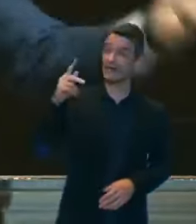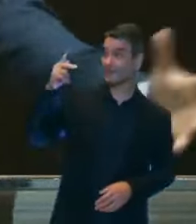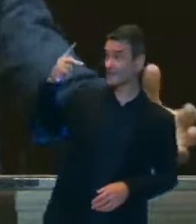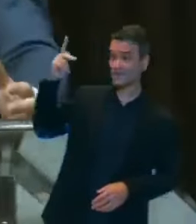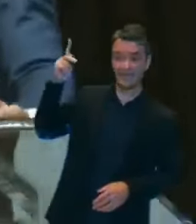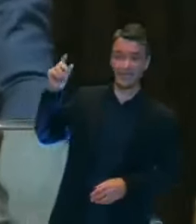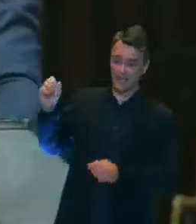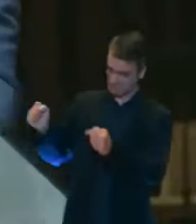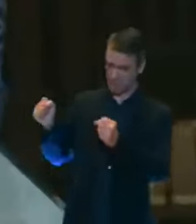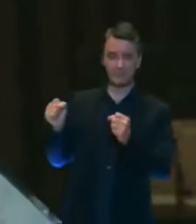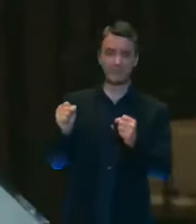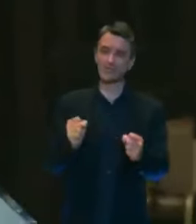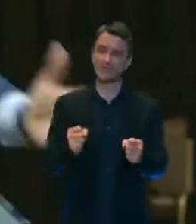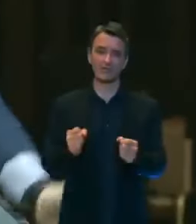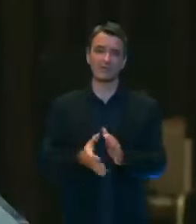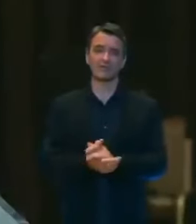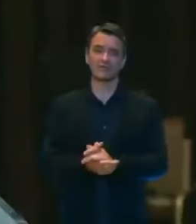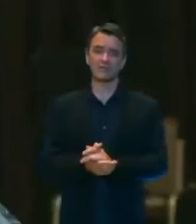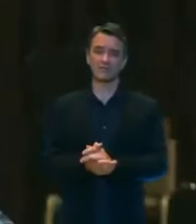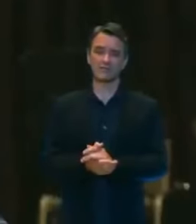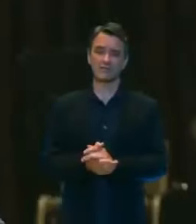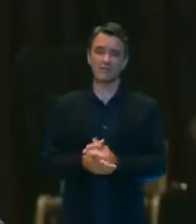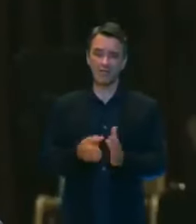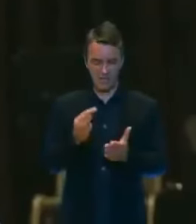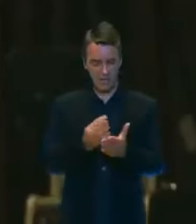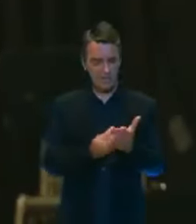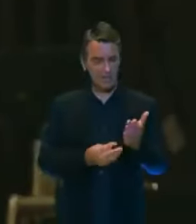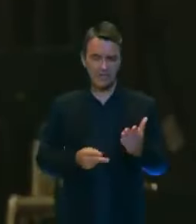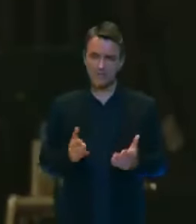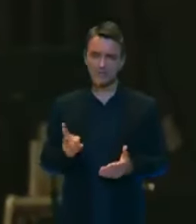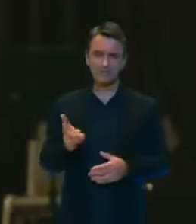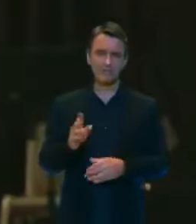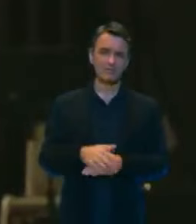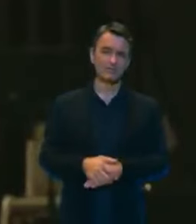Ela é poderosa. Mas o texto continua.